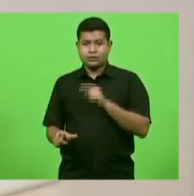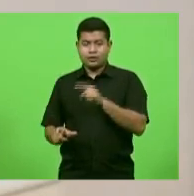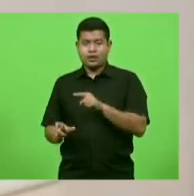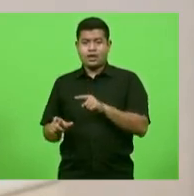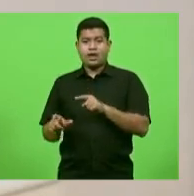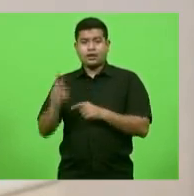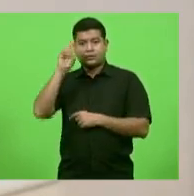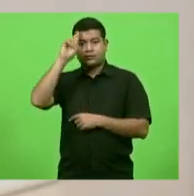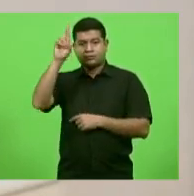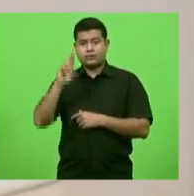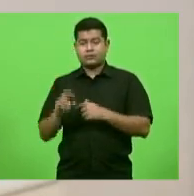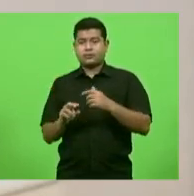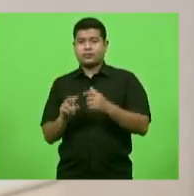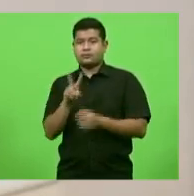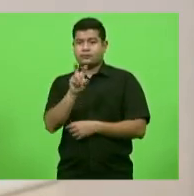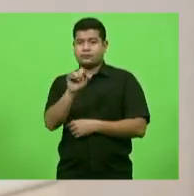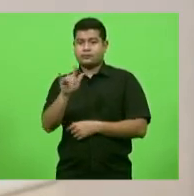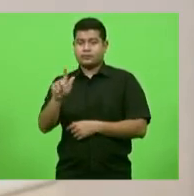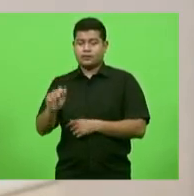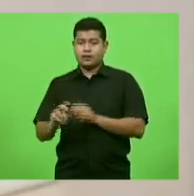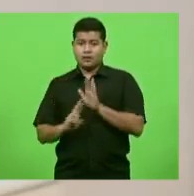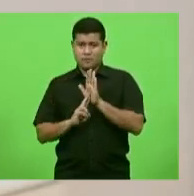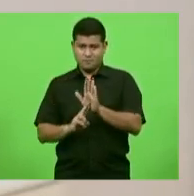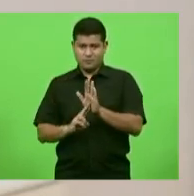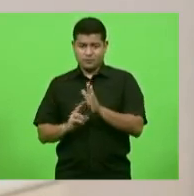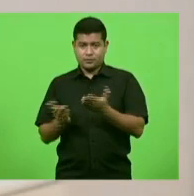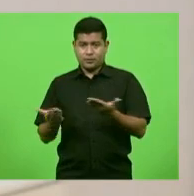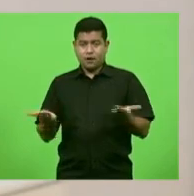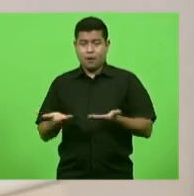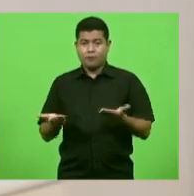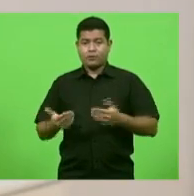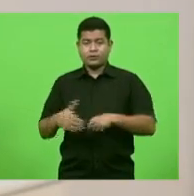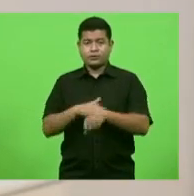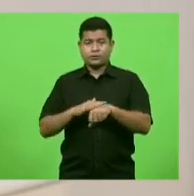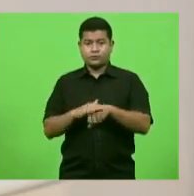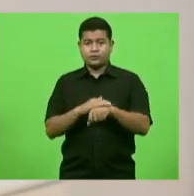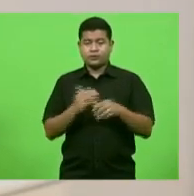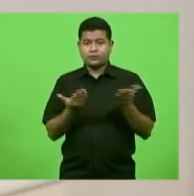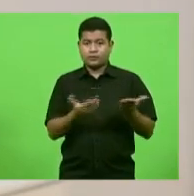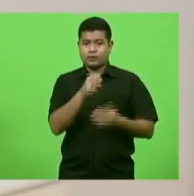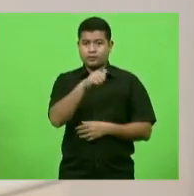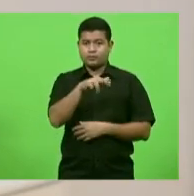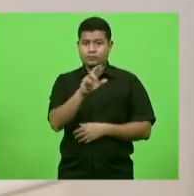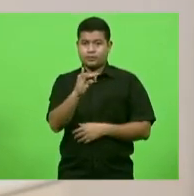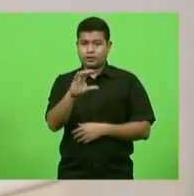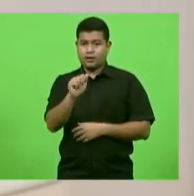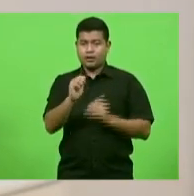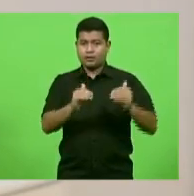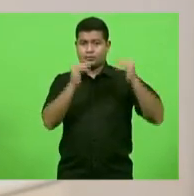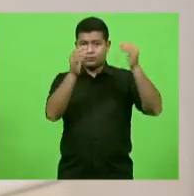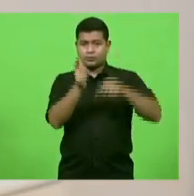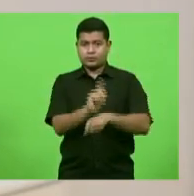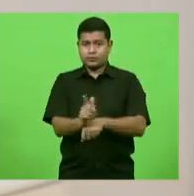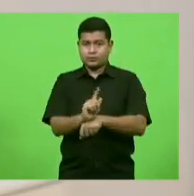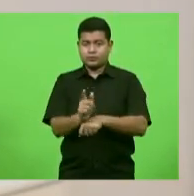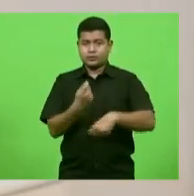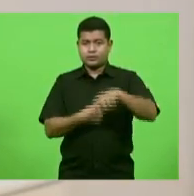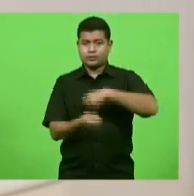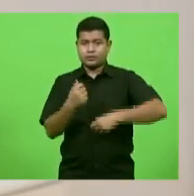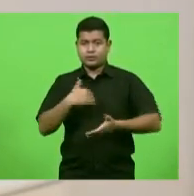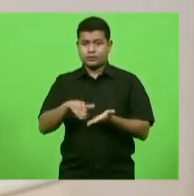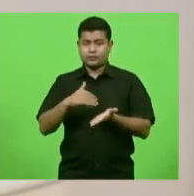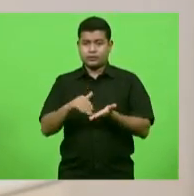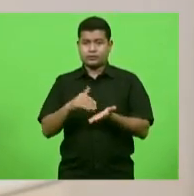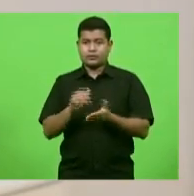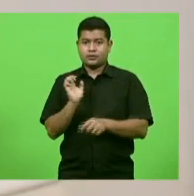Med, iniciou as tratativas com Márcia Regina Jeremias Pauli, superintendente de gestão administrativa da Secretaria de Estado